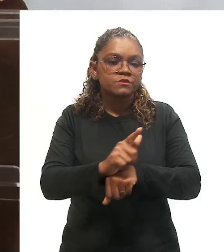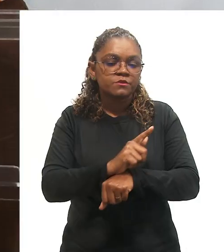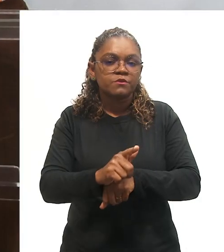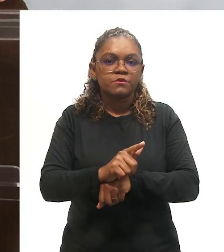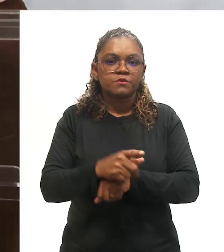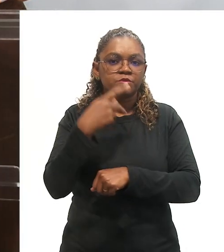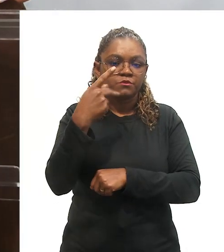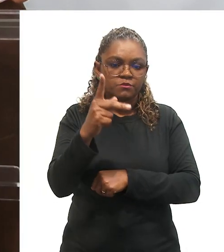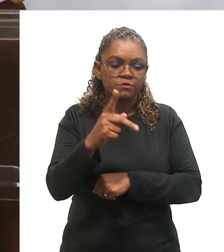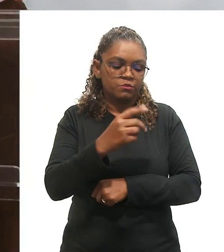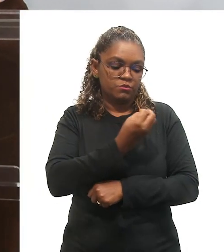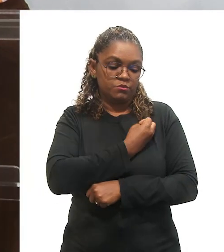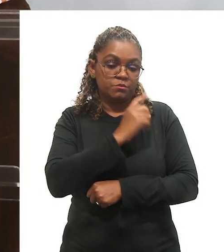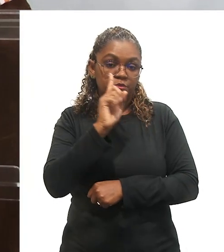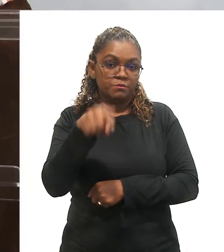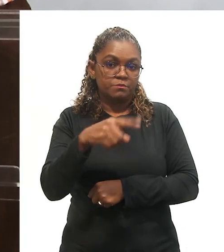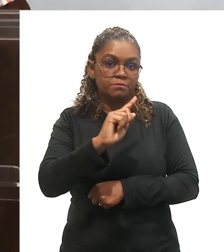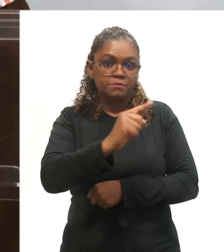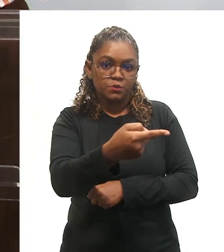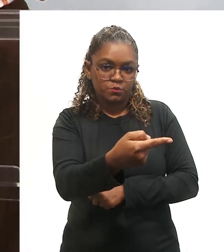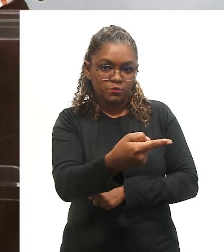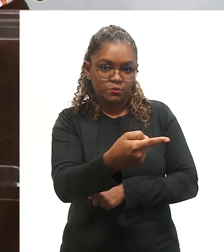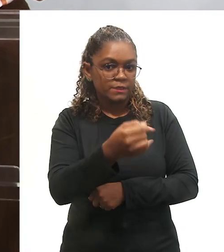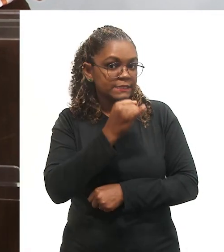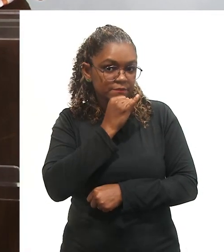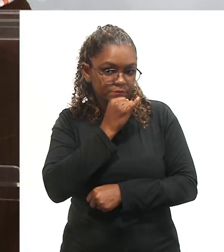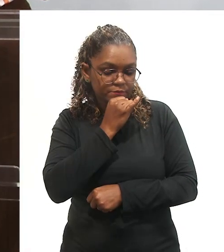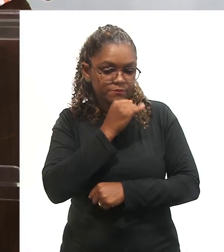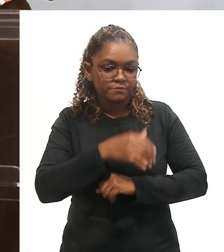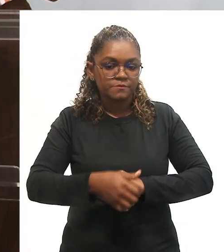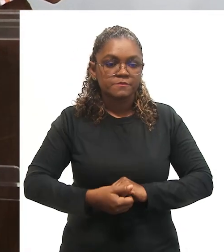unidade gestora, vamos, sei lá, é 1000.